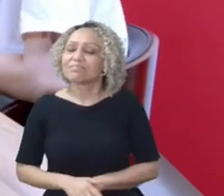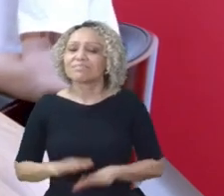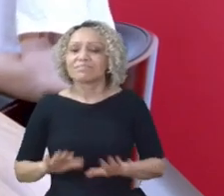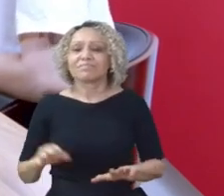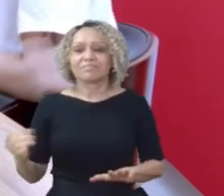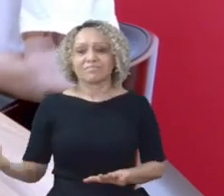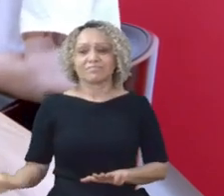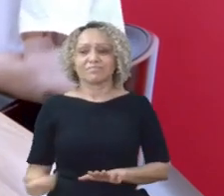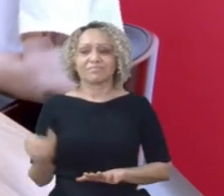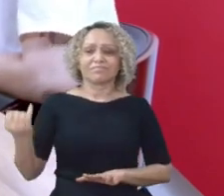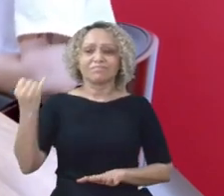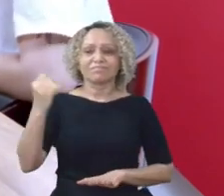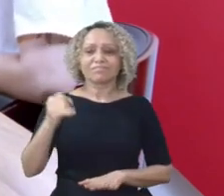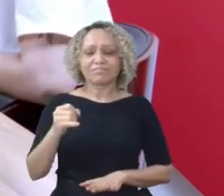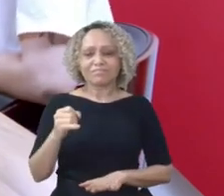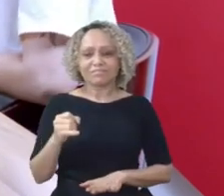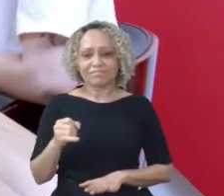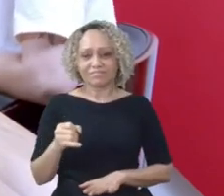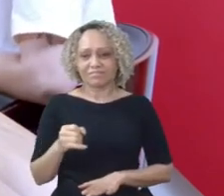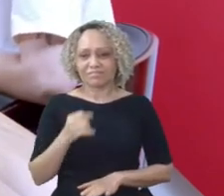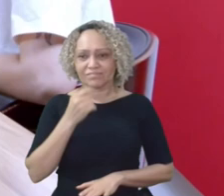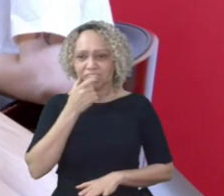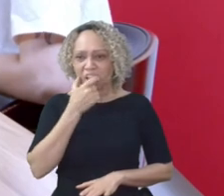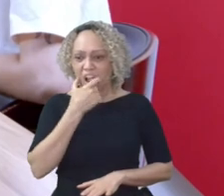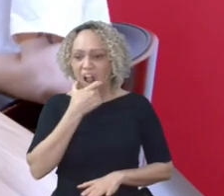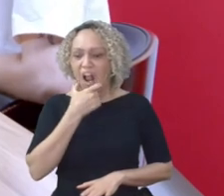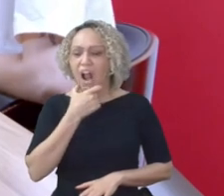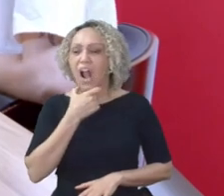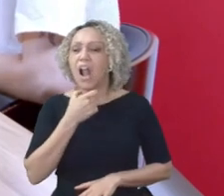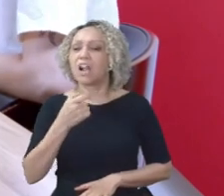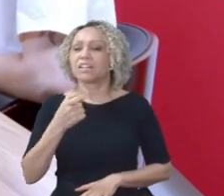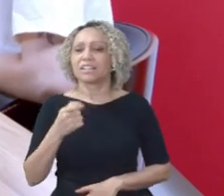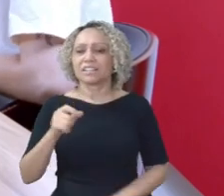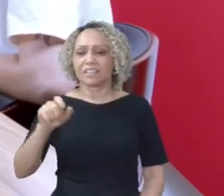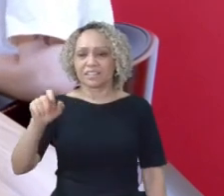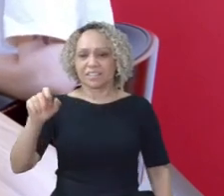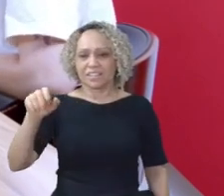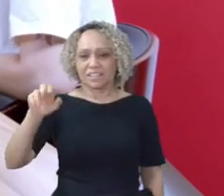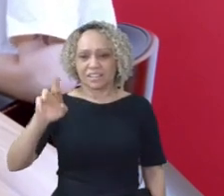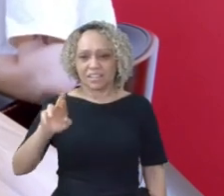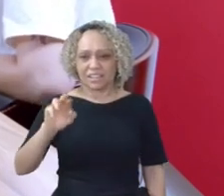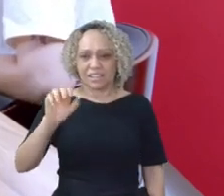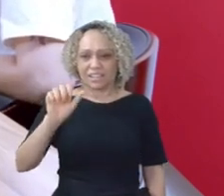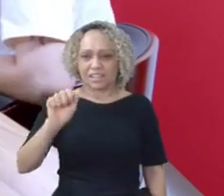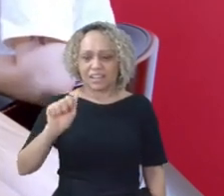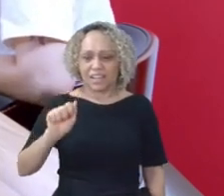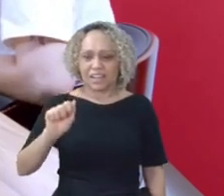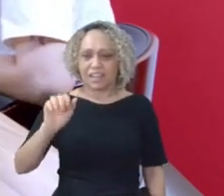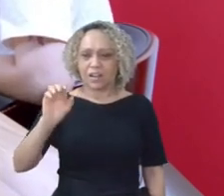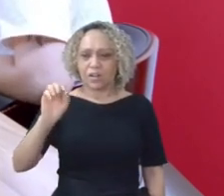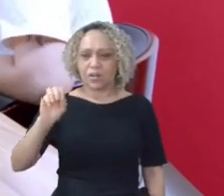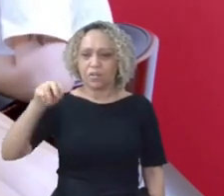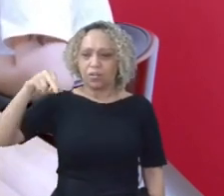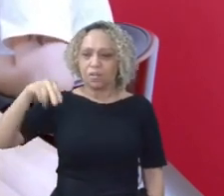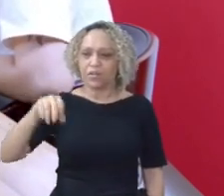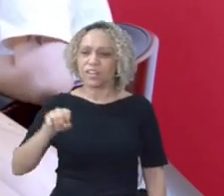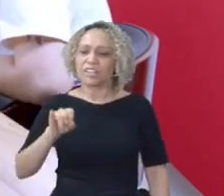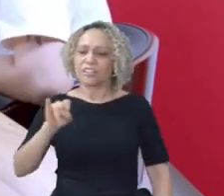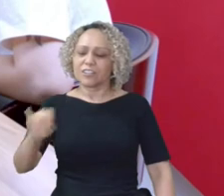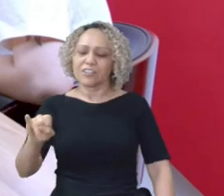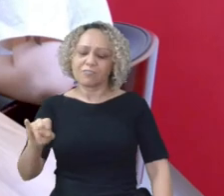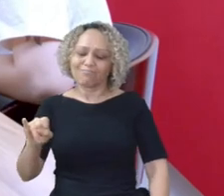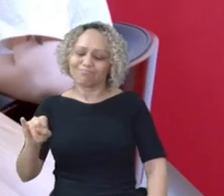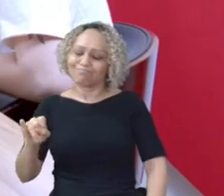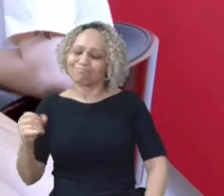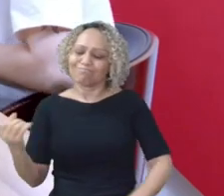constituinte que segue na luta e surge hoje uma juventude que dá sequência a isso também, Exato. né? Obrigada,